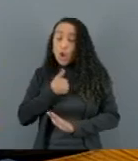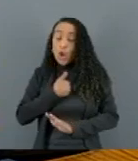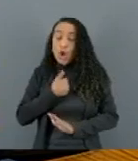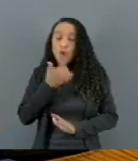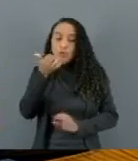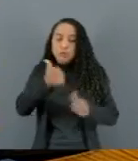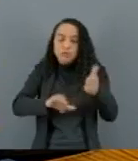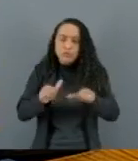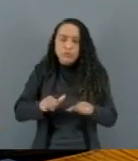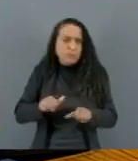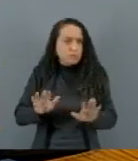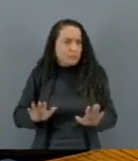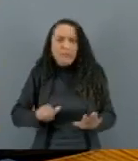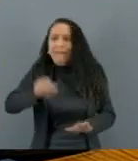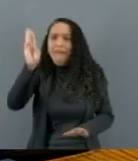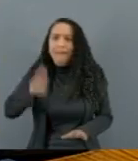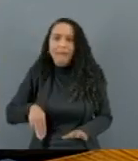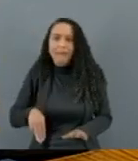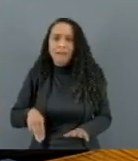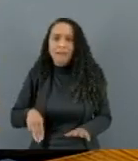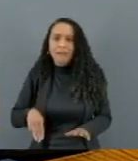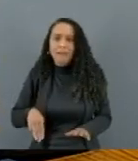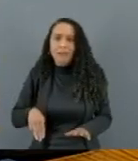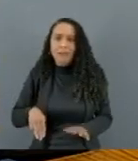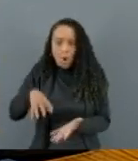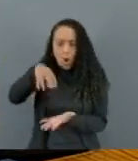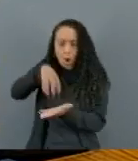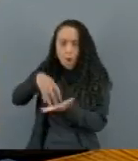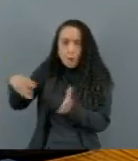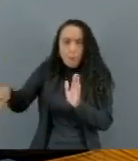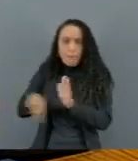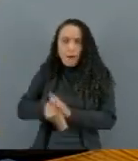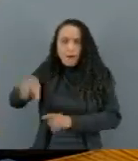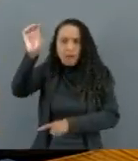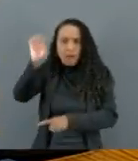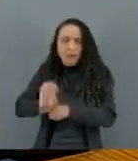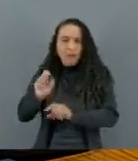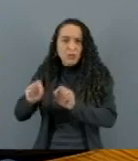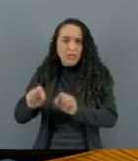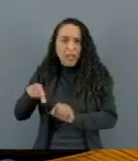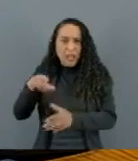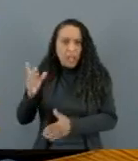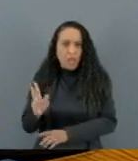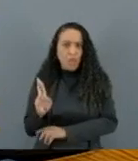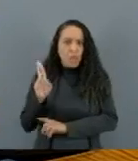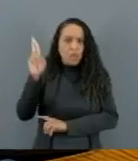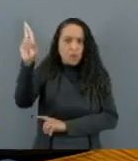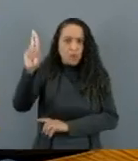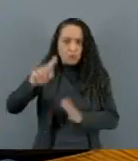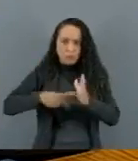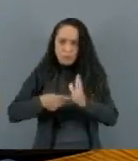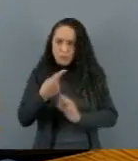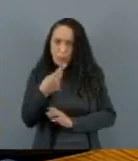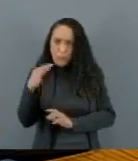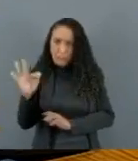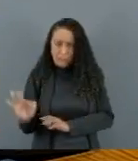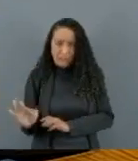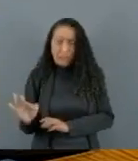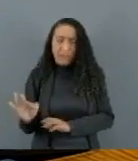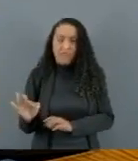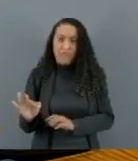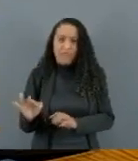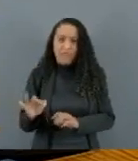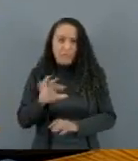cara pálida? O órgão do Estado passou a ser de propriedade do Partido dos Trabalhadores, a Polícia Federal,